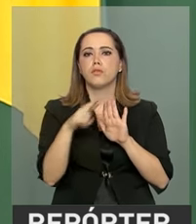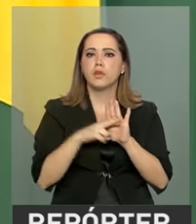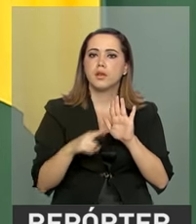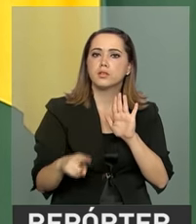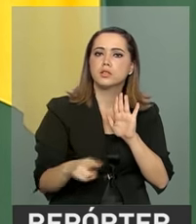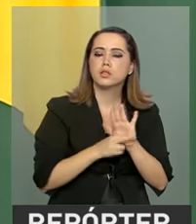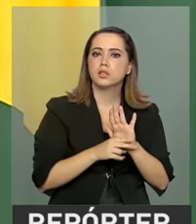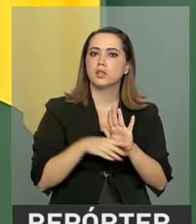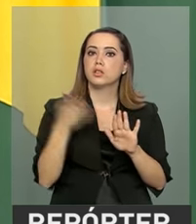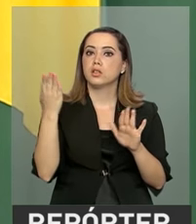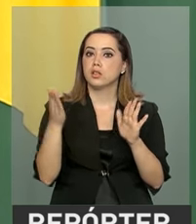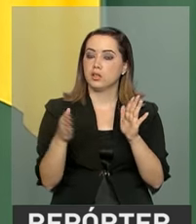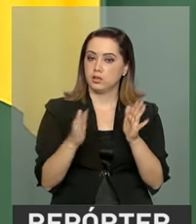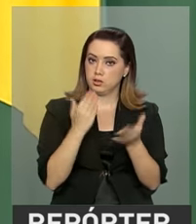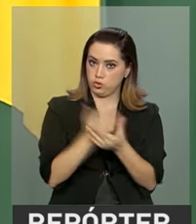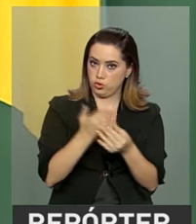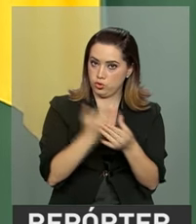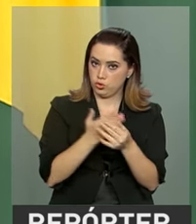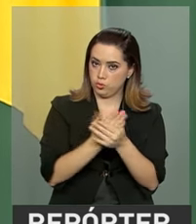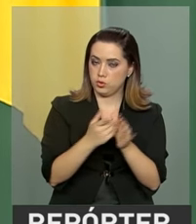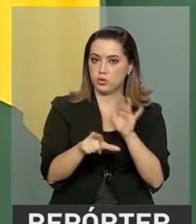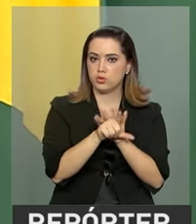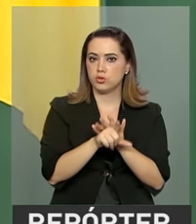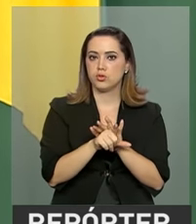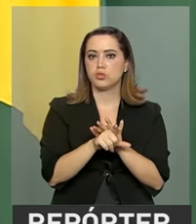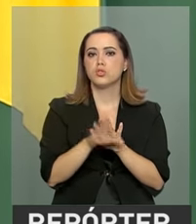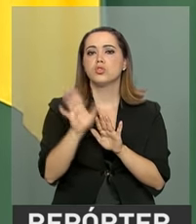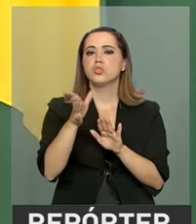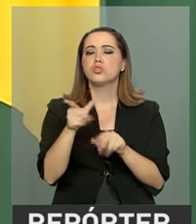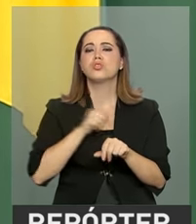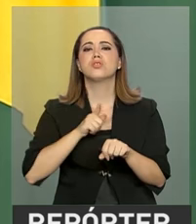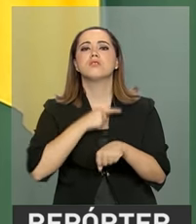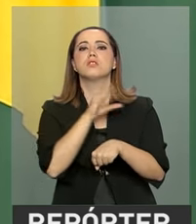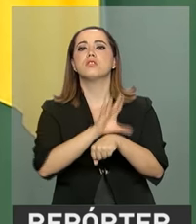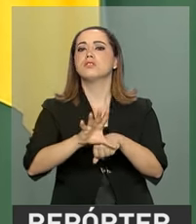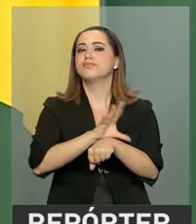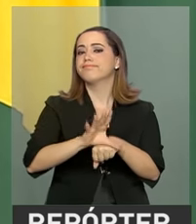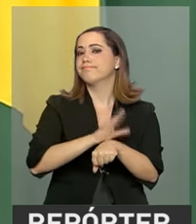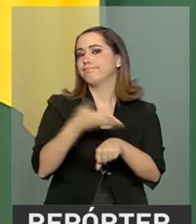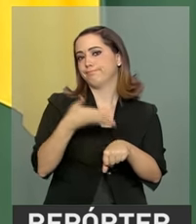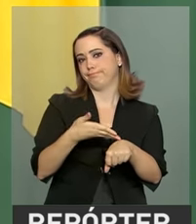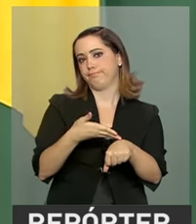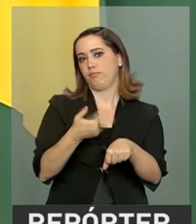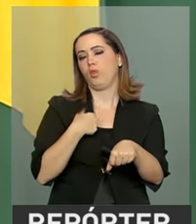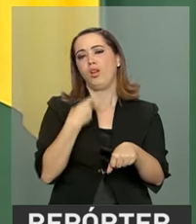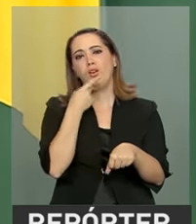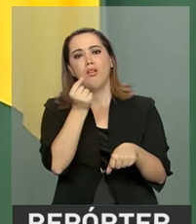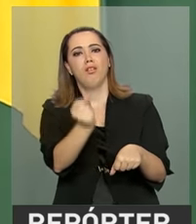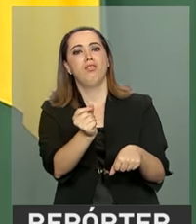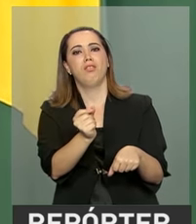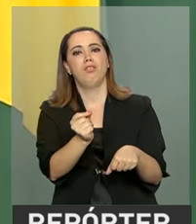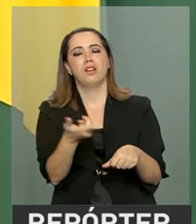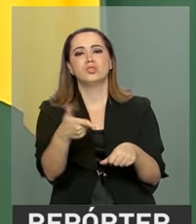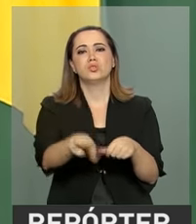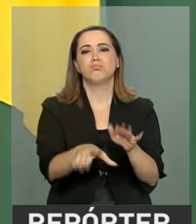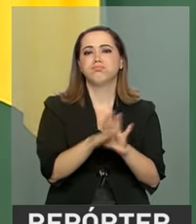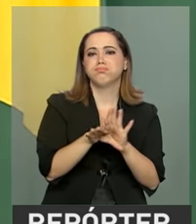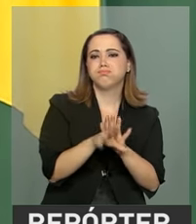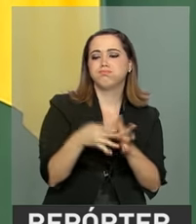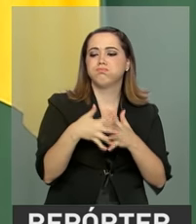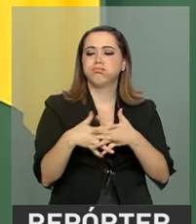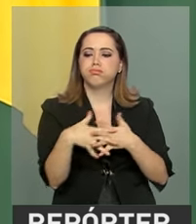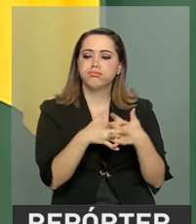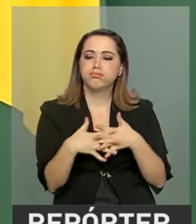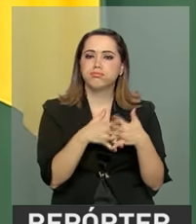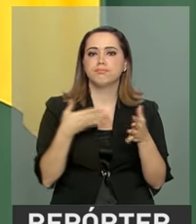era a mera repetição daquilo que está na Constituição. Então eu disse, não vamos embaraçar